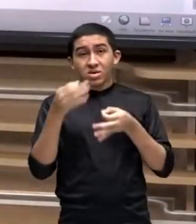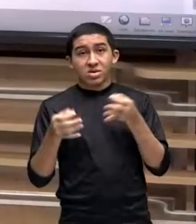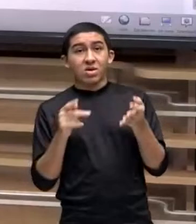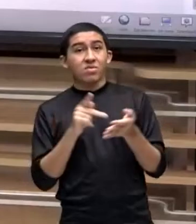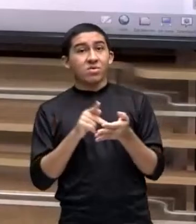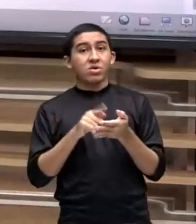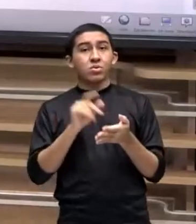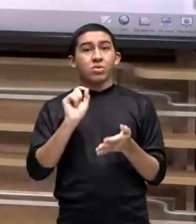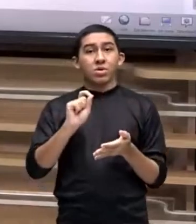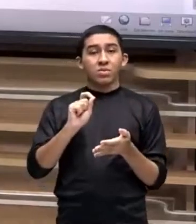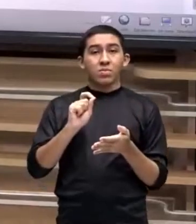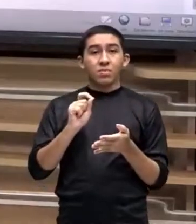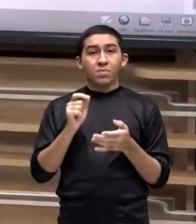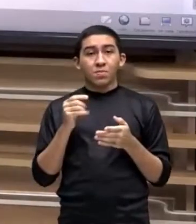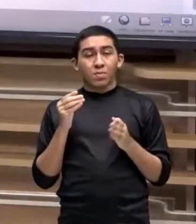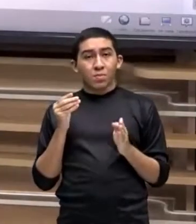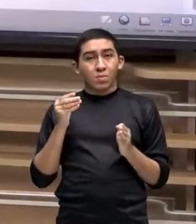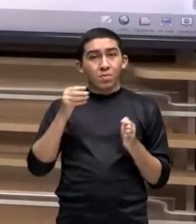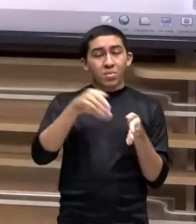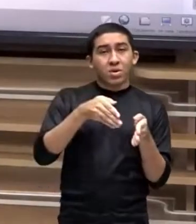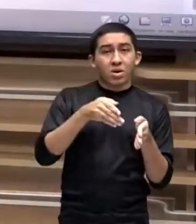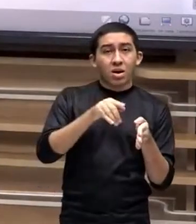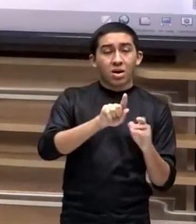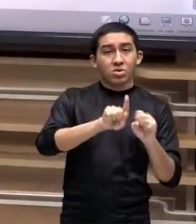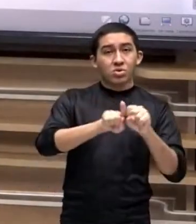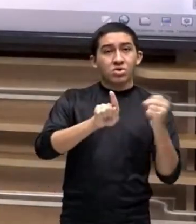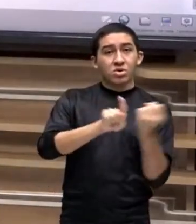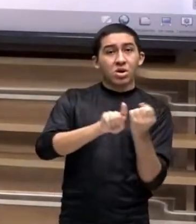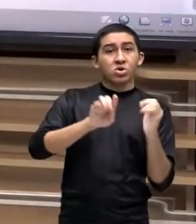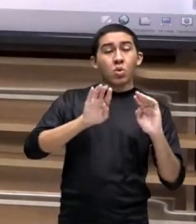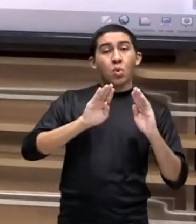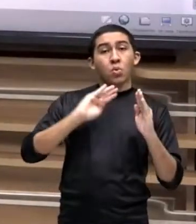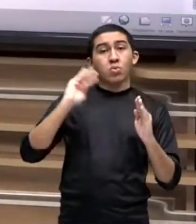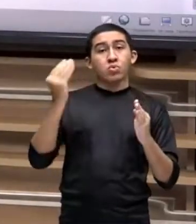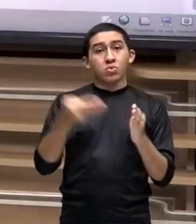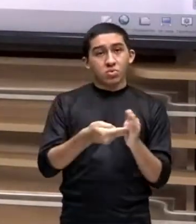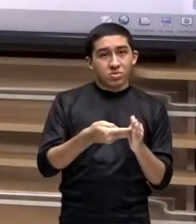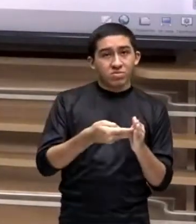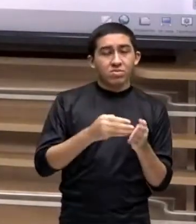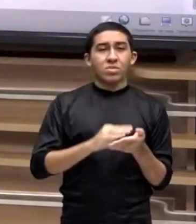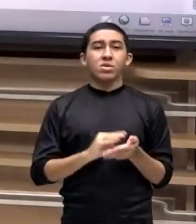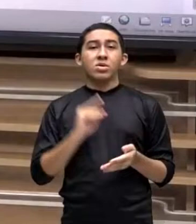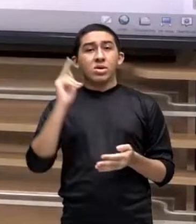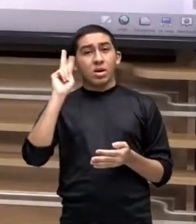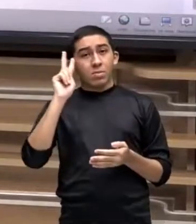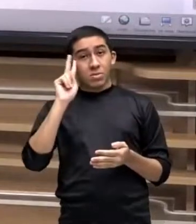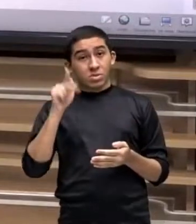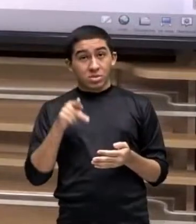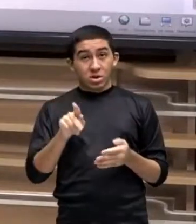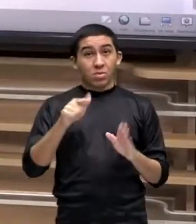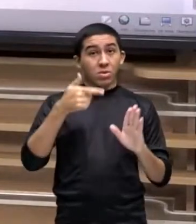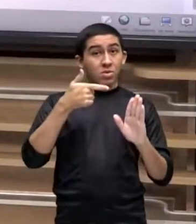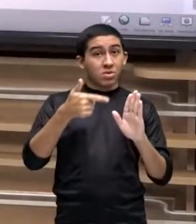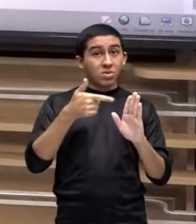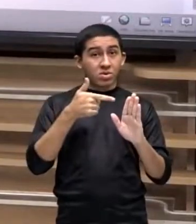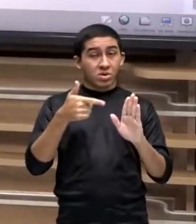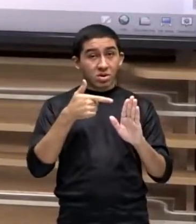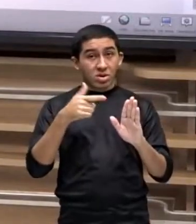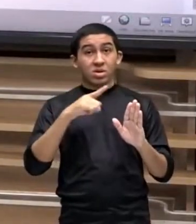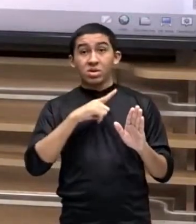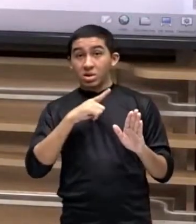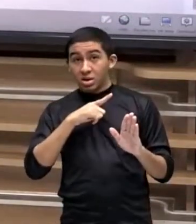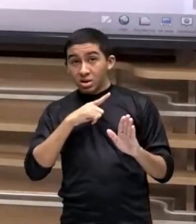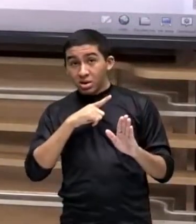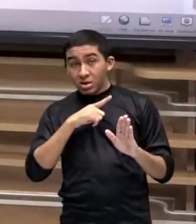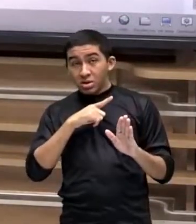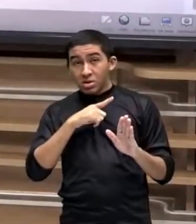ser dirigida a uma sociedade como um todo. Mas vamos sempre lembrar o seguinte, que a ironia, ela tem esse papel